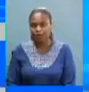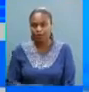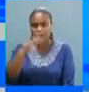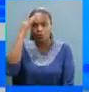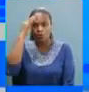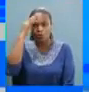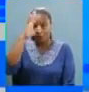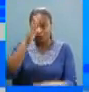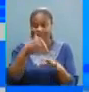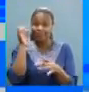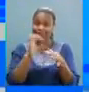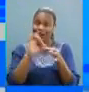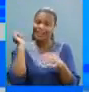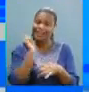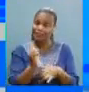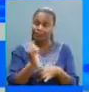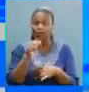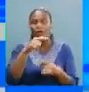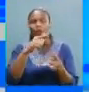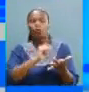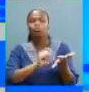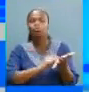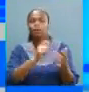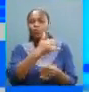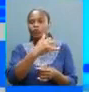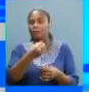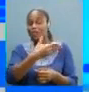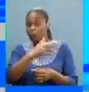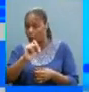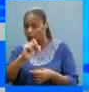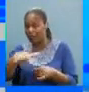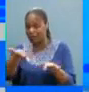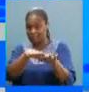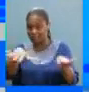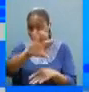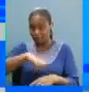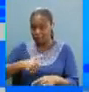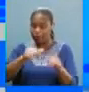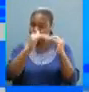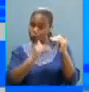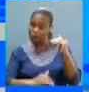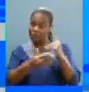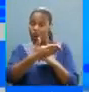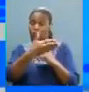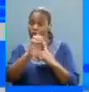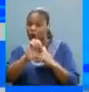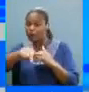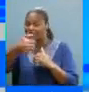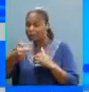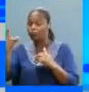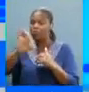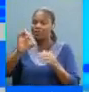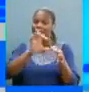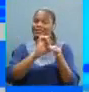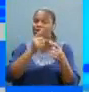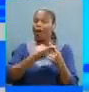O número de ocorrências criminais registadas em 2018 a nível nacional diminuiu 18,5% em relação ao ano